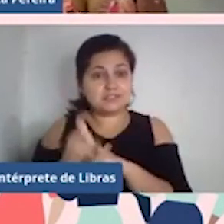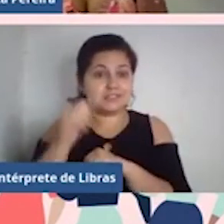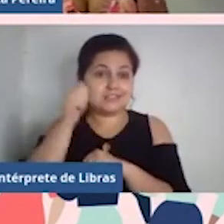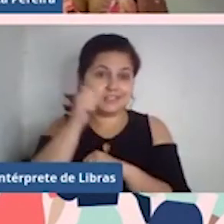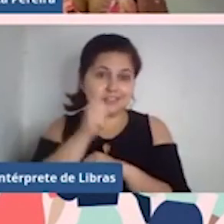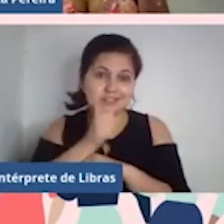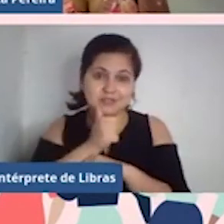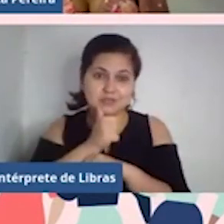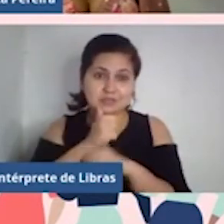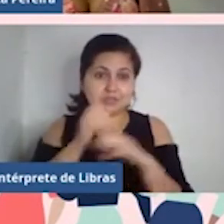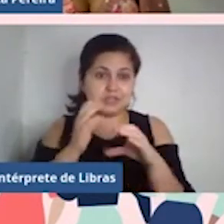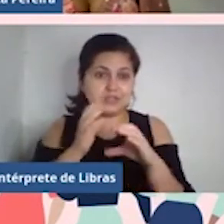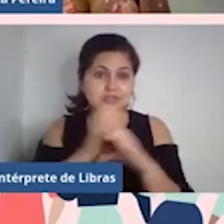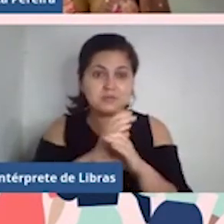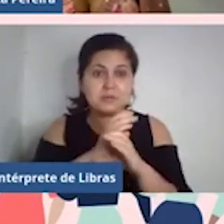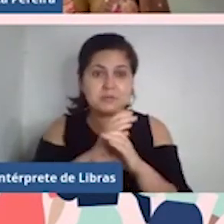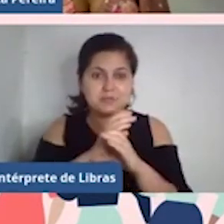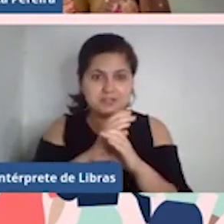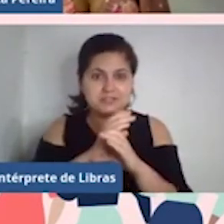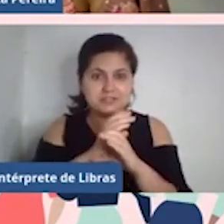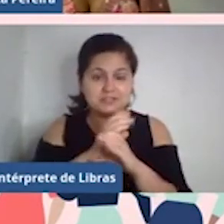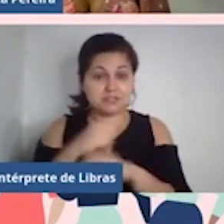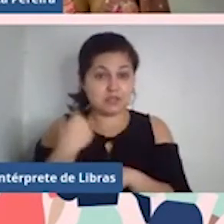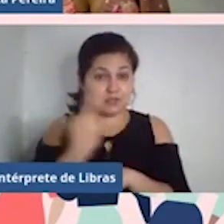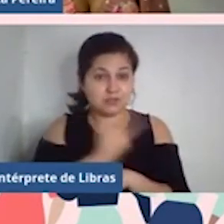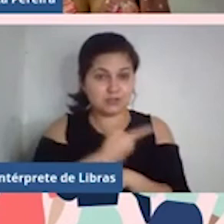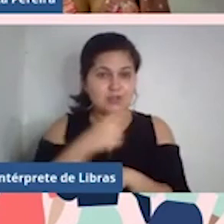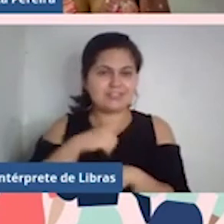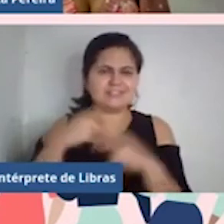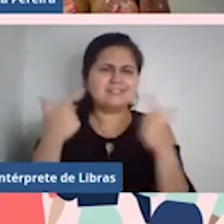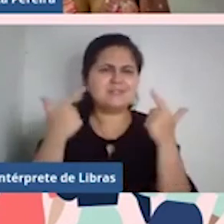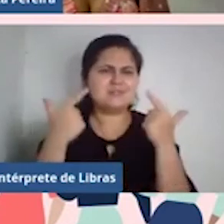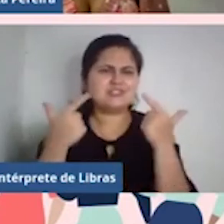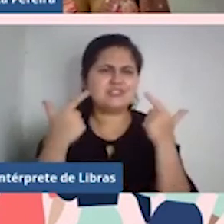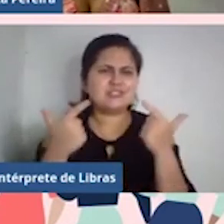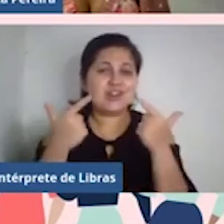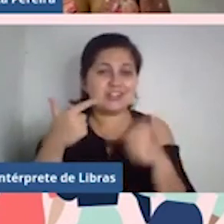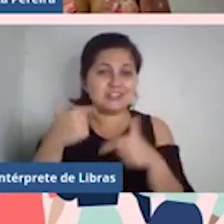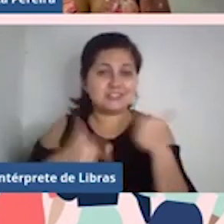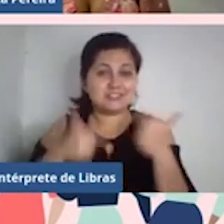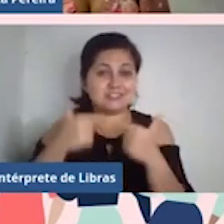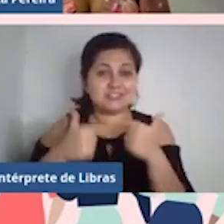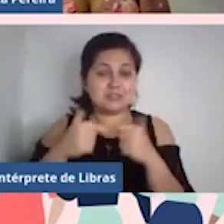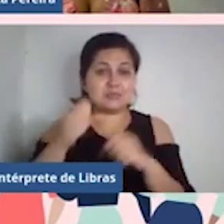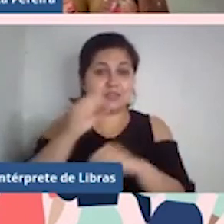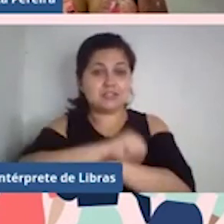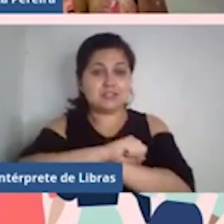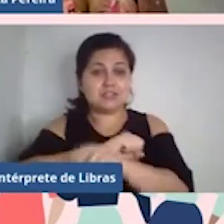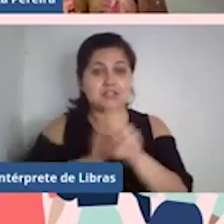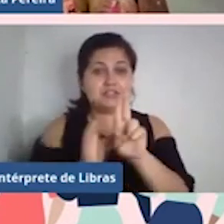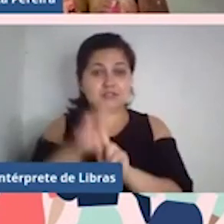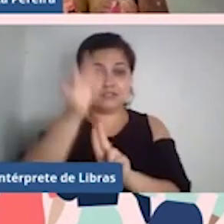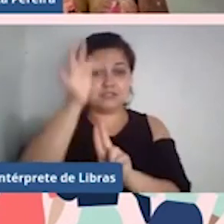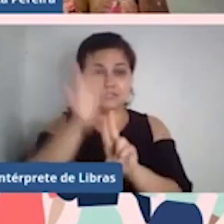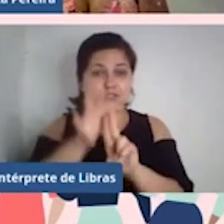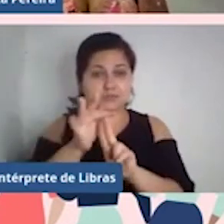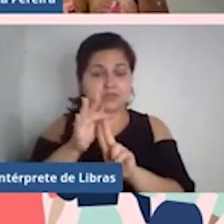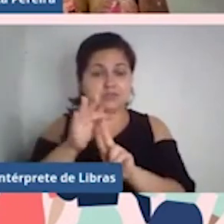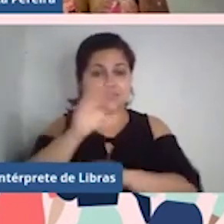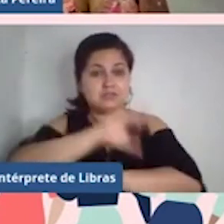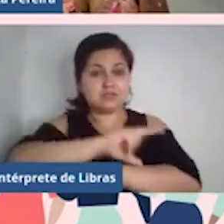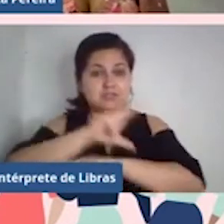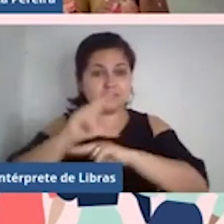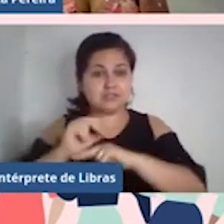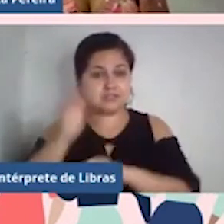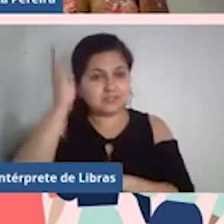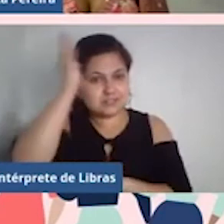na sua integralidade, né? Nós temos essa sorte. Trabalhar no sistema FEComércio, Sesc, Senac, foi